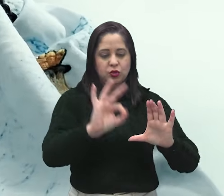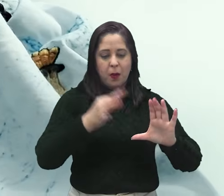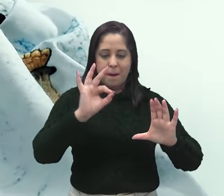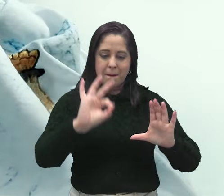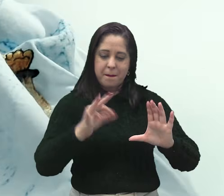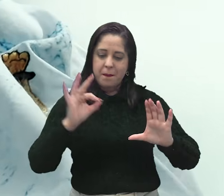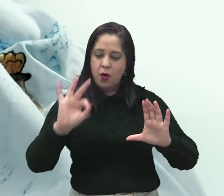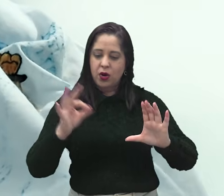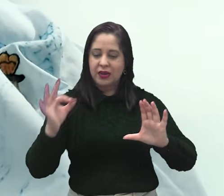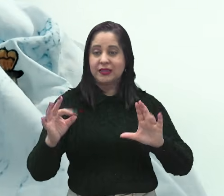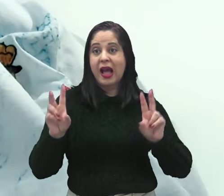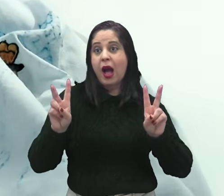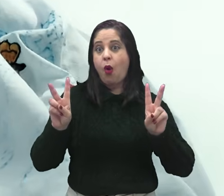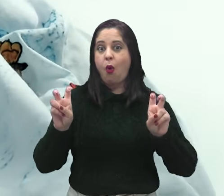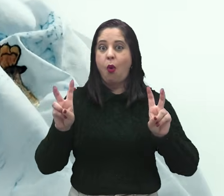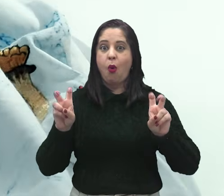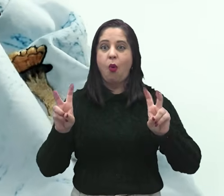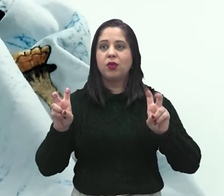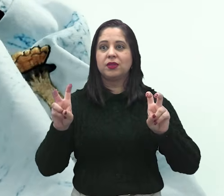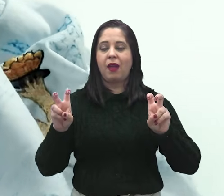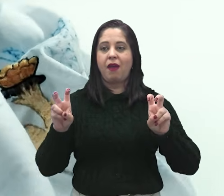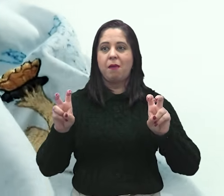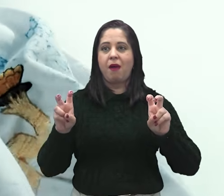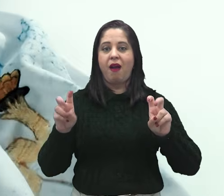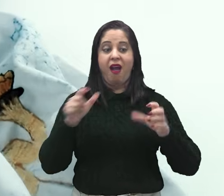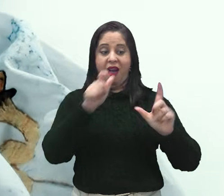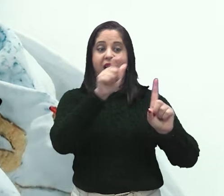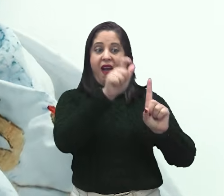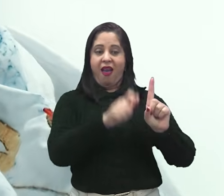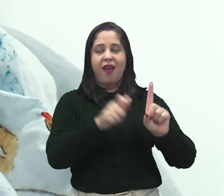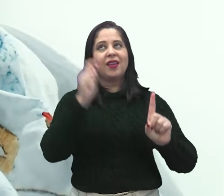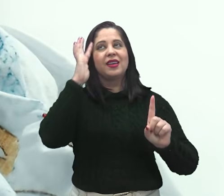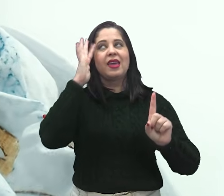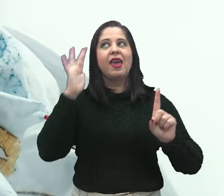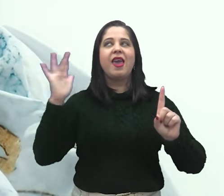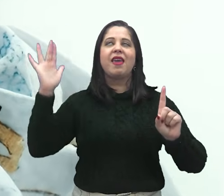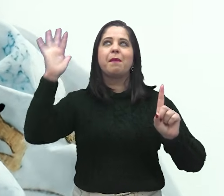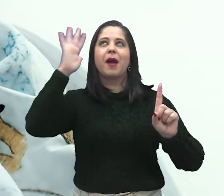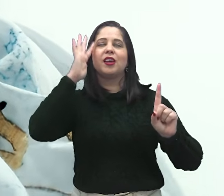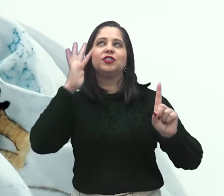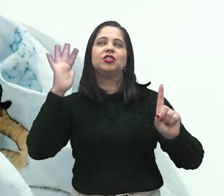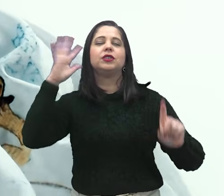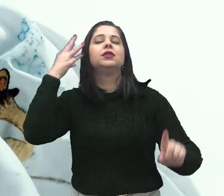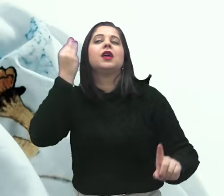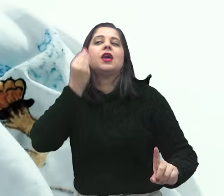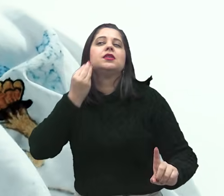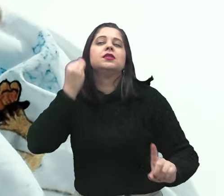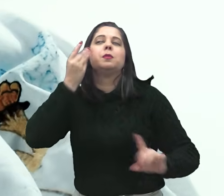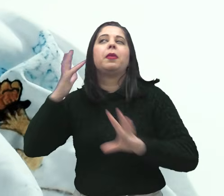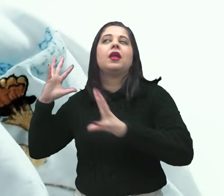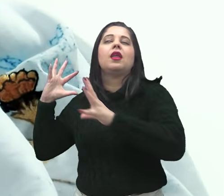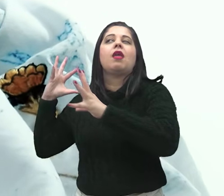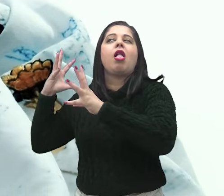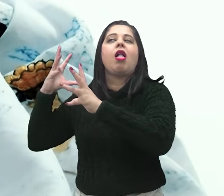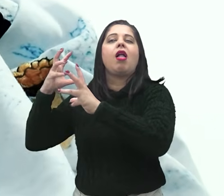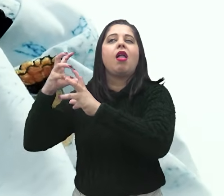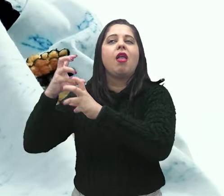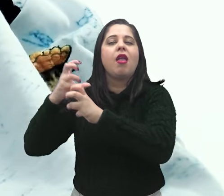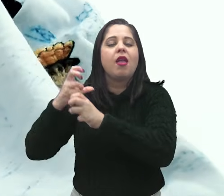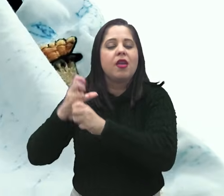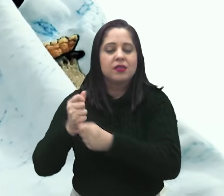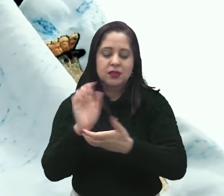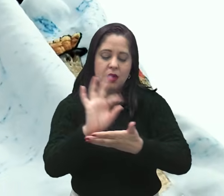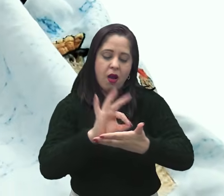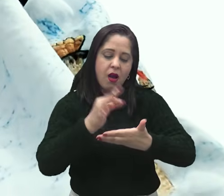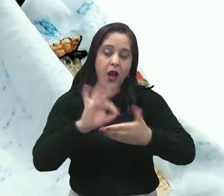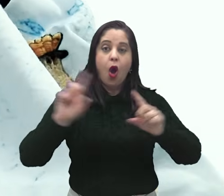partir do imaginário que ela tem, das vivências que ela teve, muito ligada à natureza. Eu